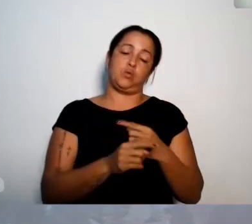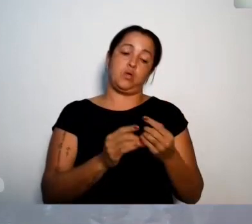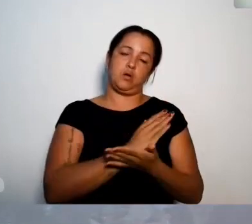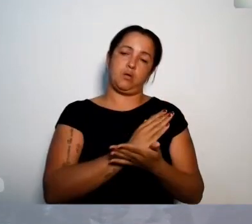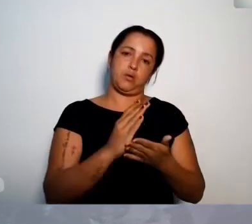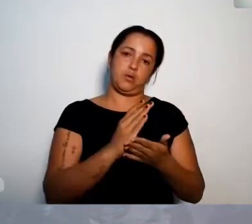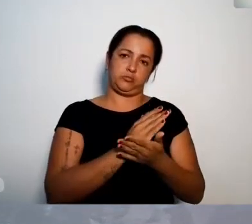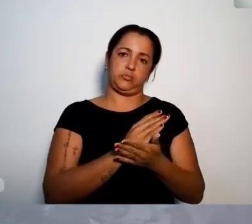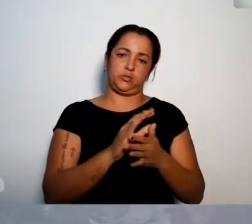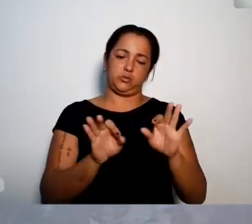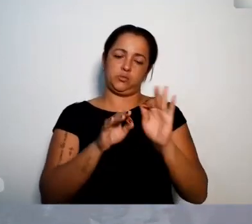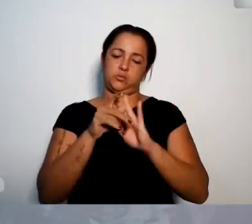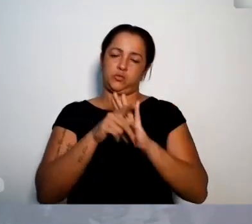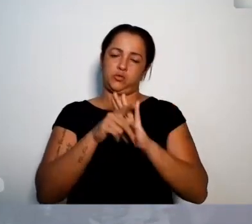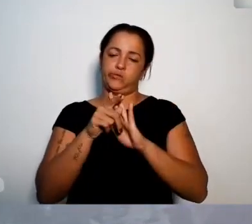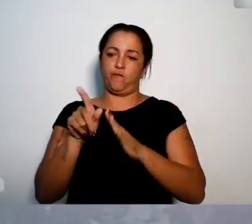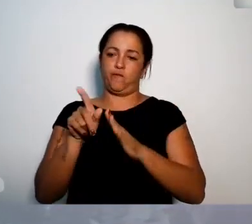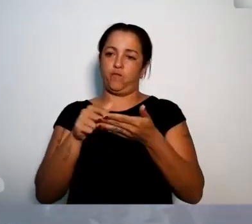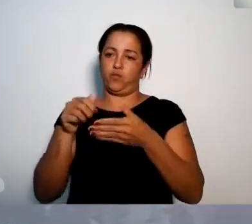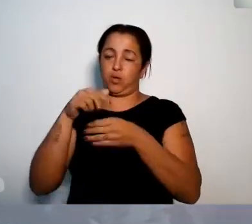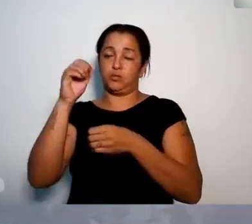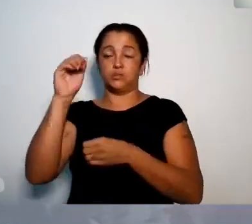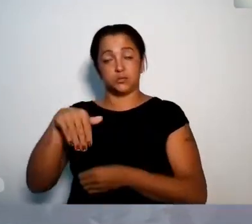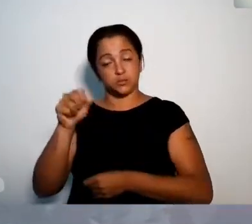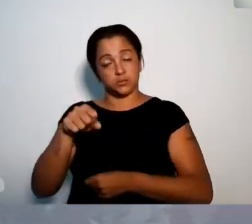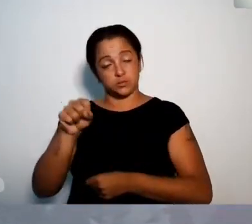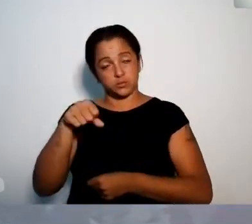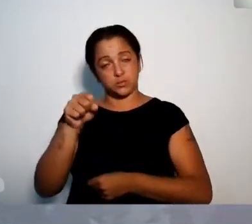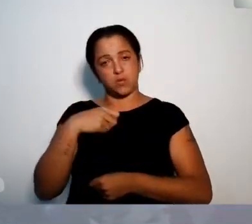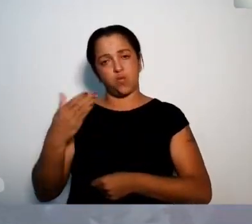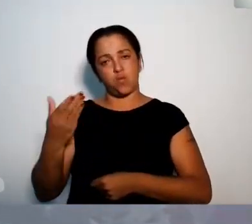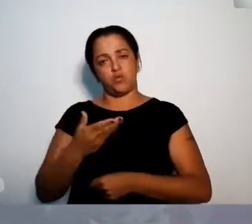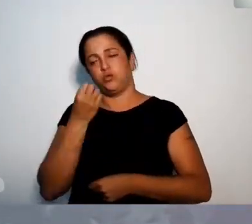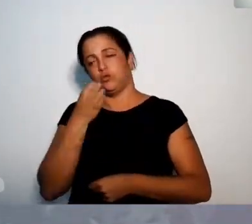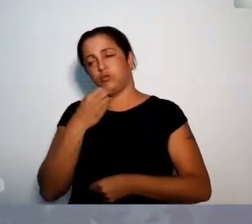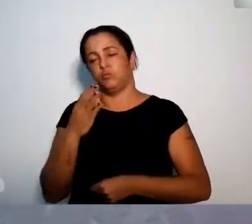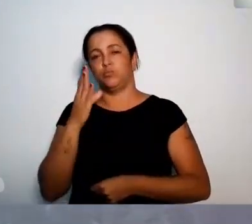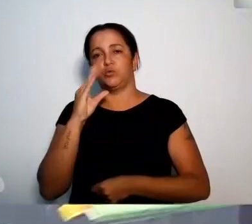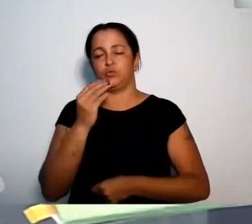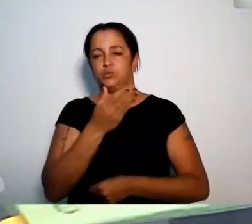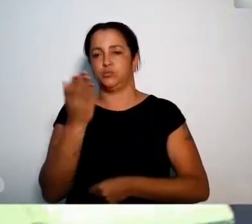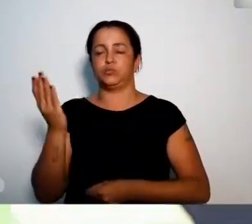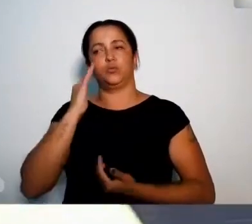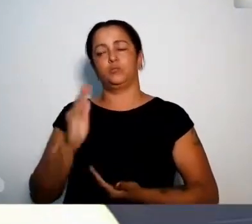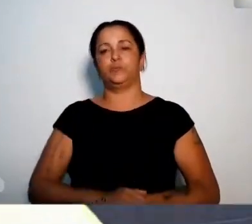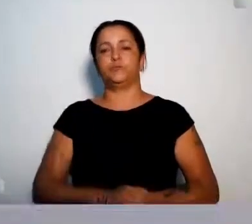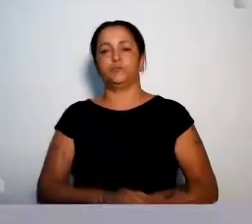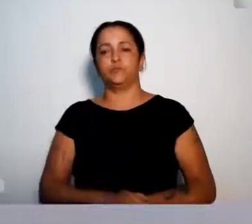favor. É isso que eu queria contribuir para hoje, senhor presidente. Muito obrigado e uma boa noite a todos.